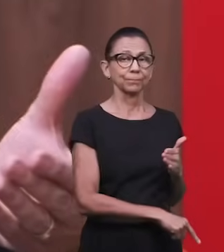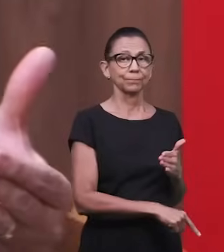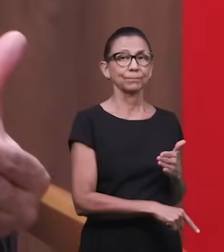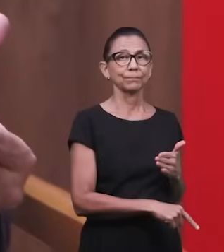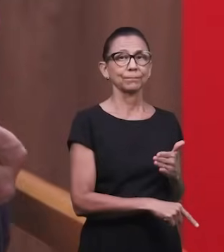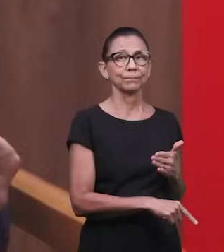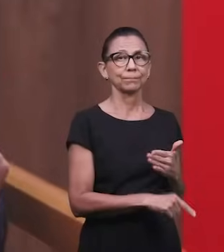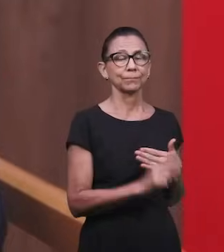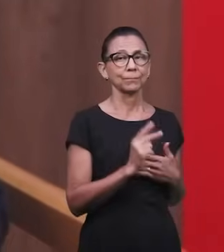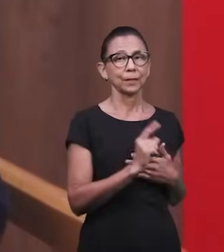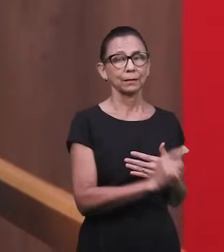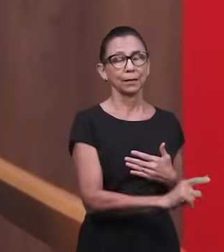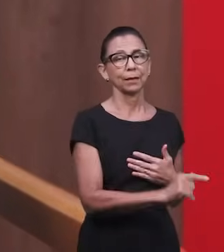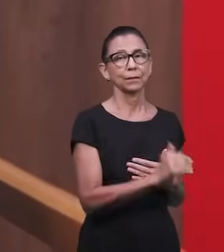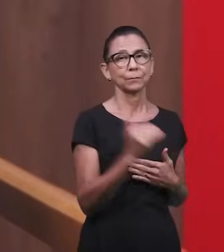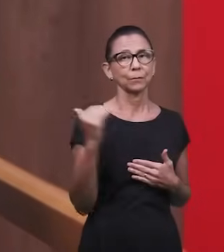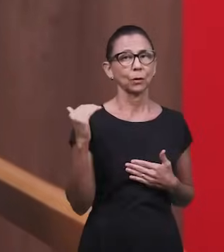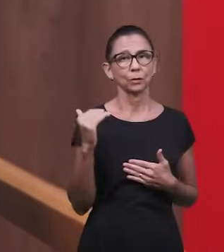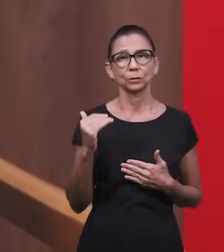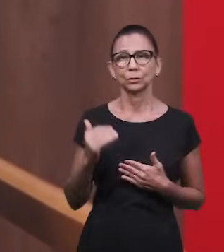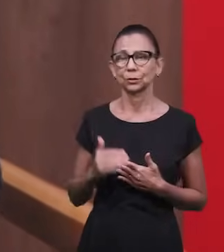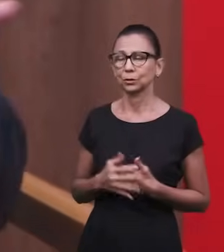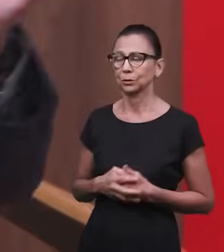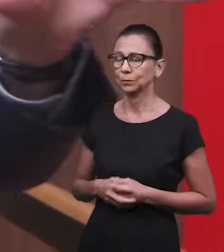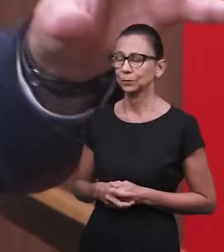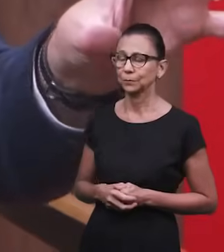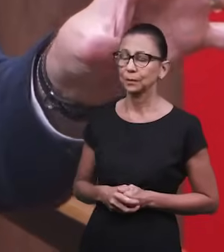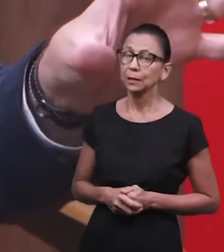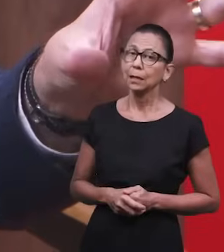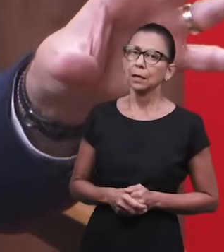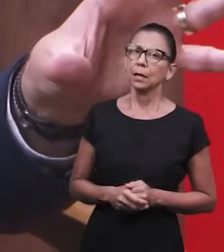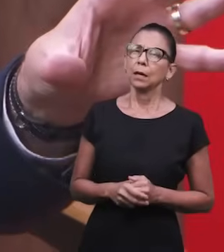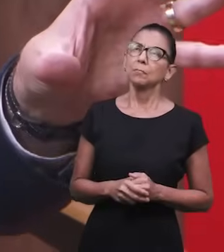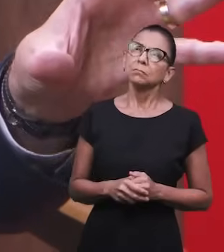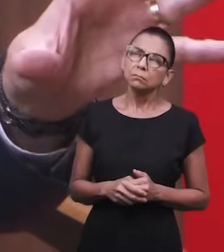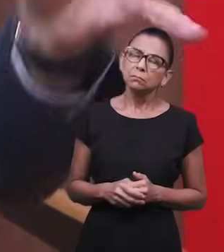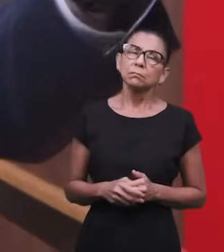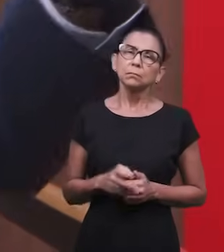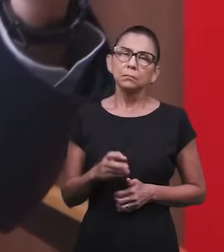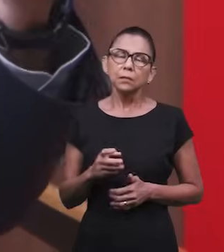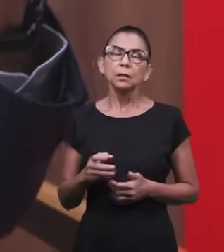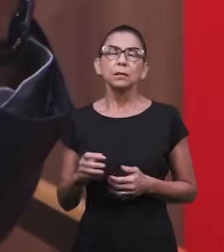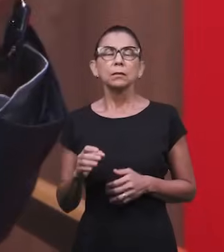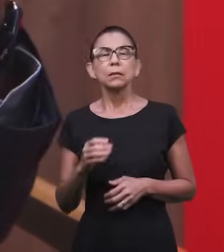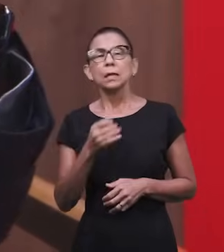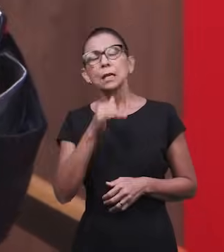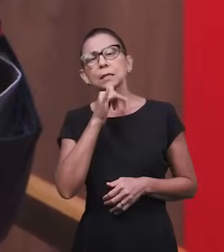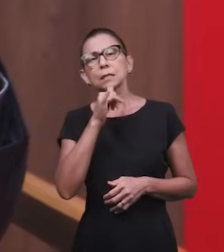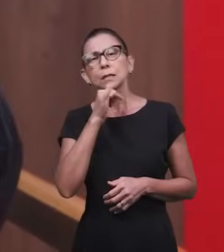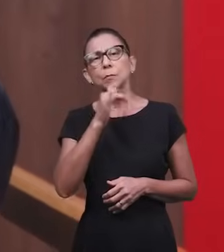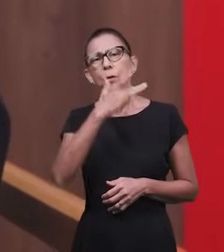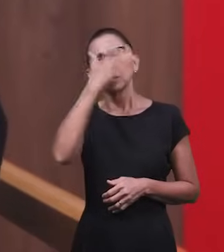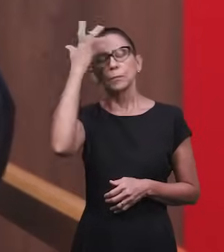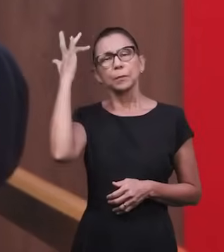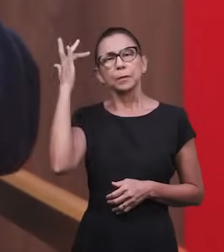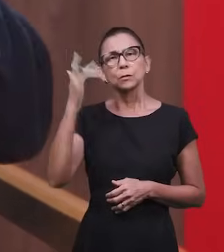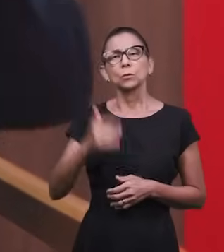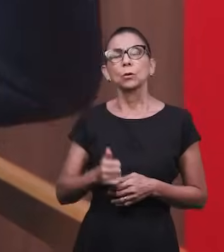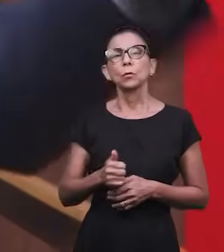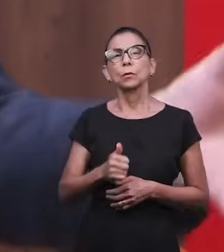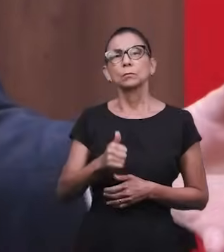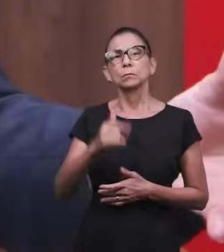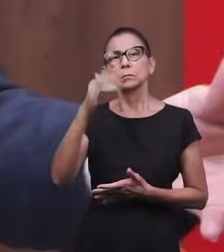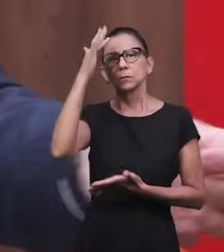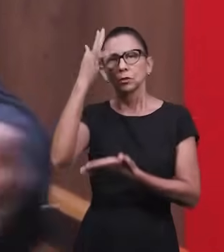que negou a fé, se desviou, o juiz está posto. Josias, como você disse antes, não importa se